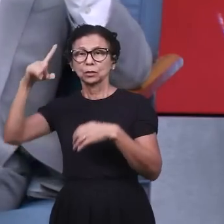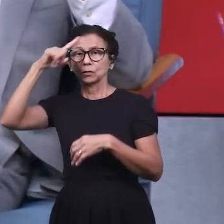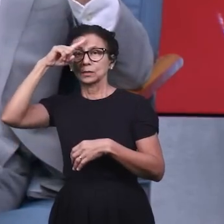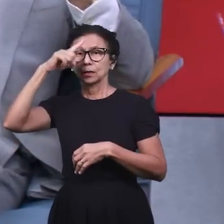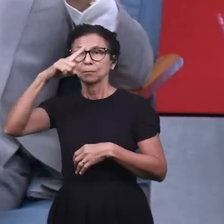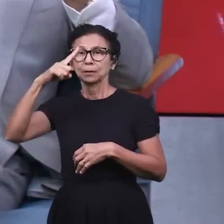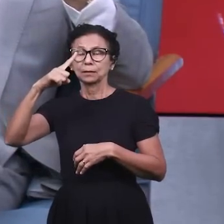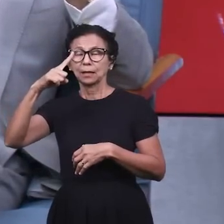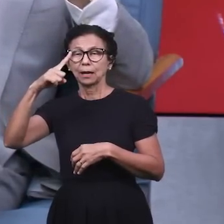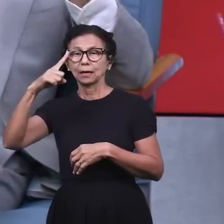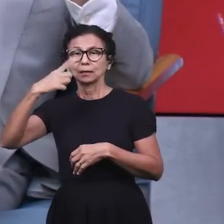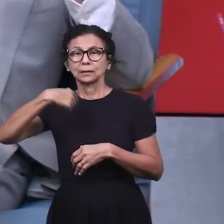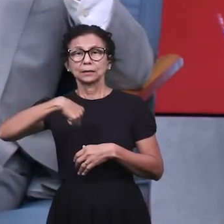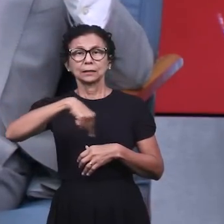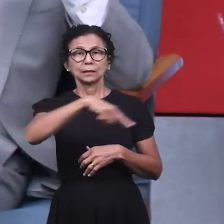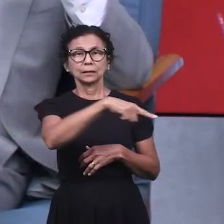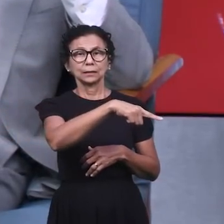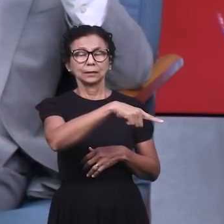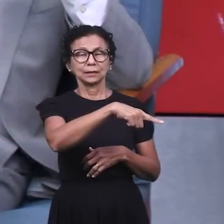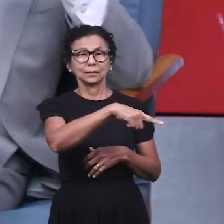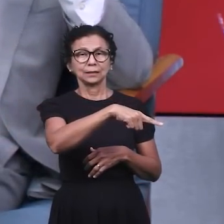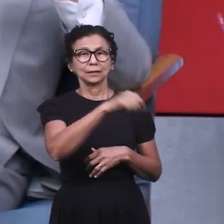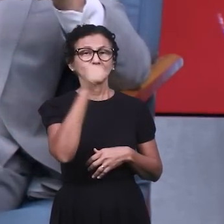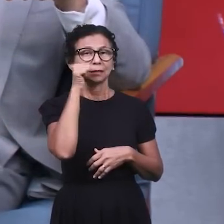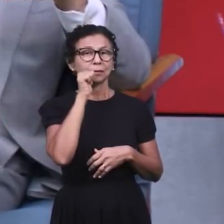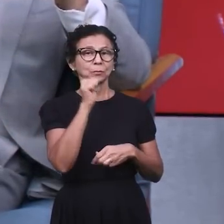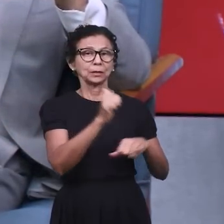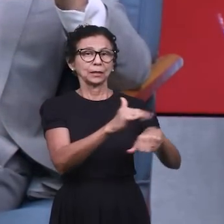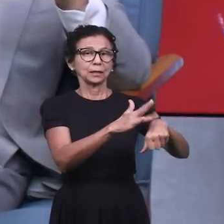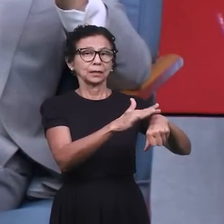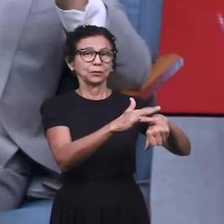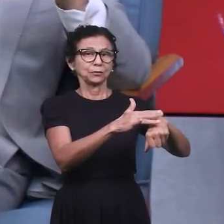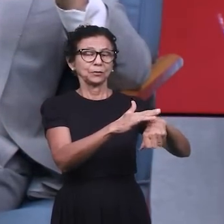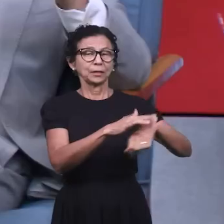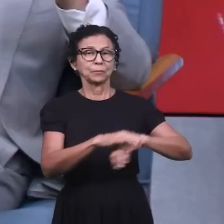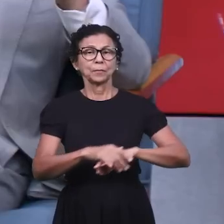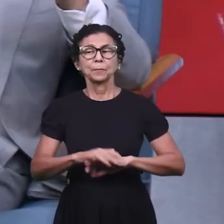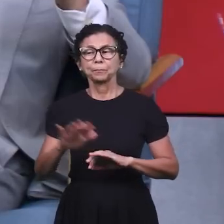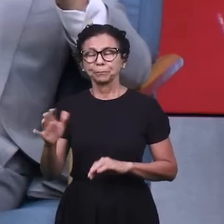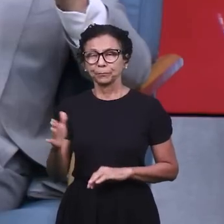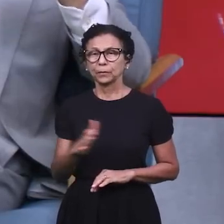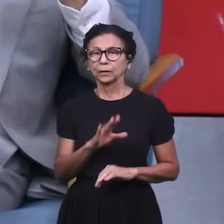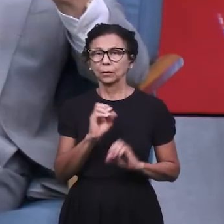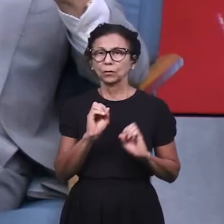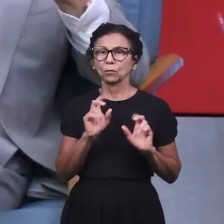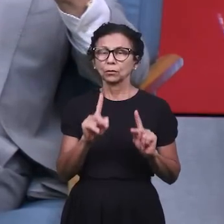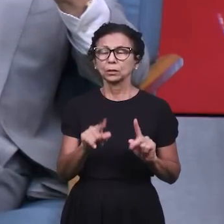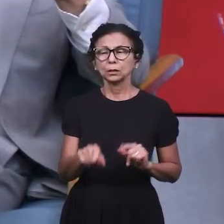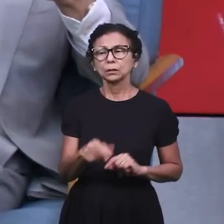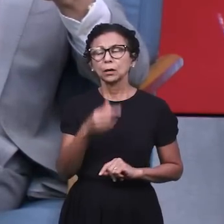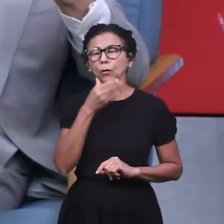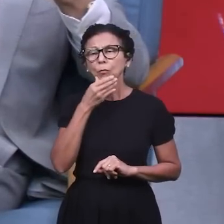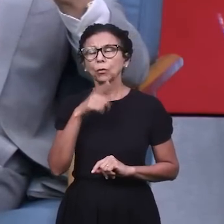O irmão que entregou o dom não sabia da experiência do dom. E nós